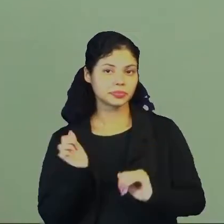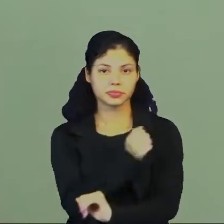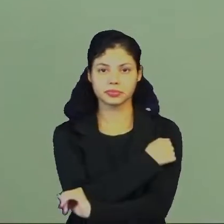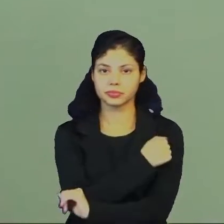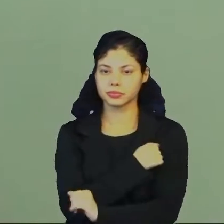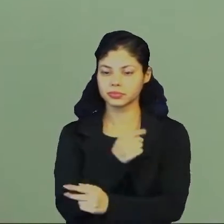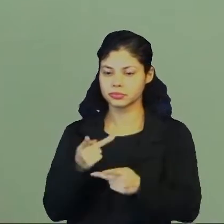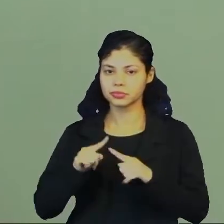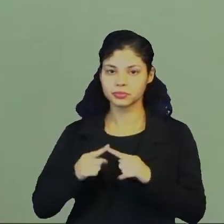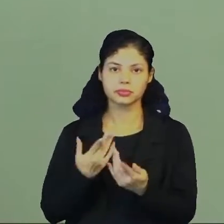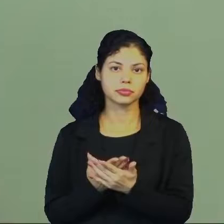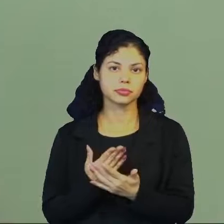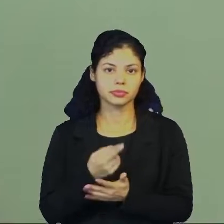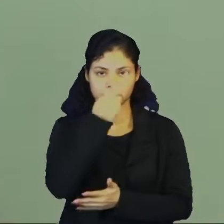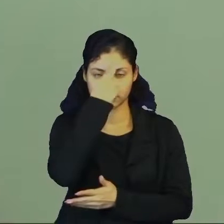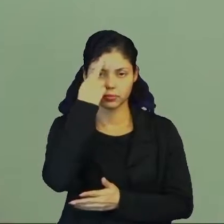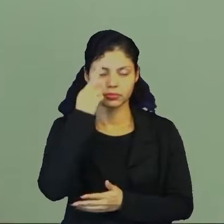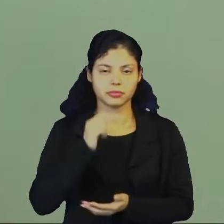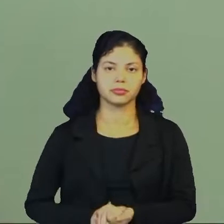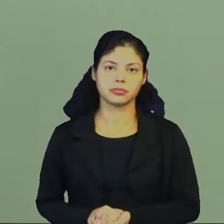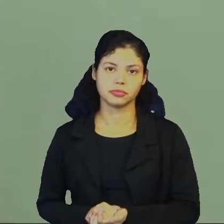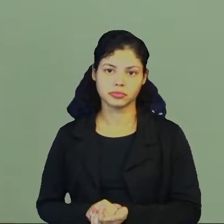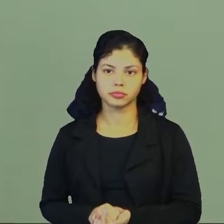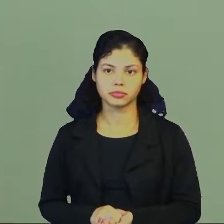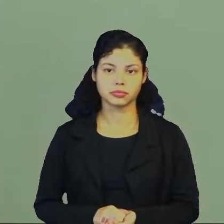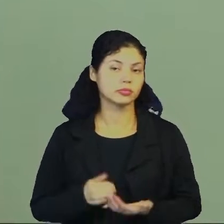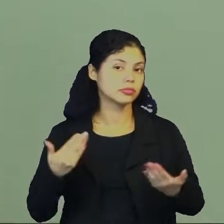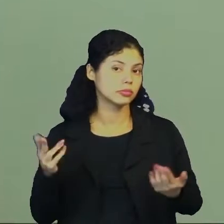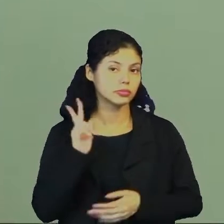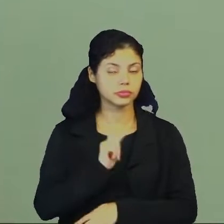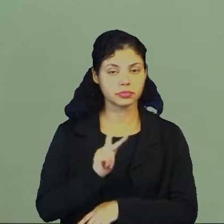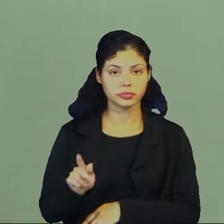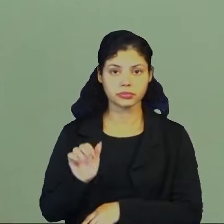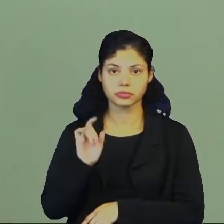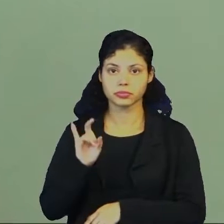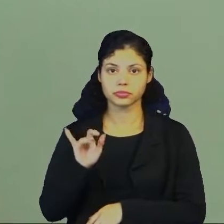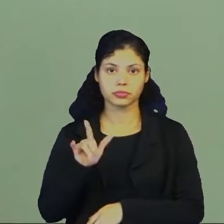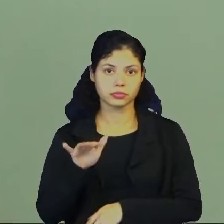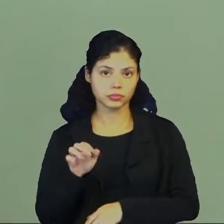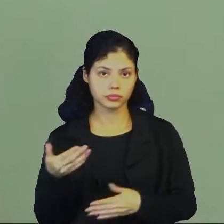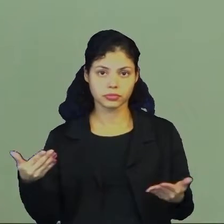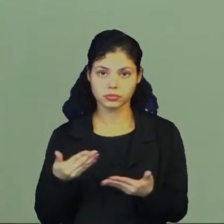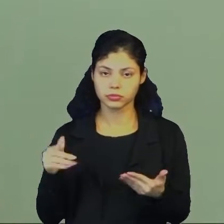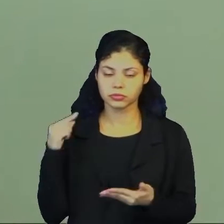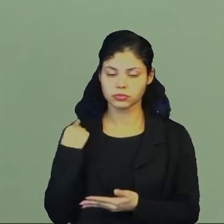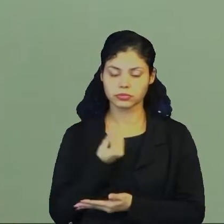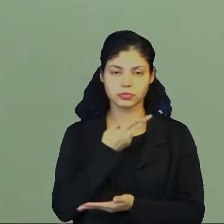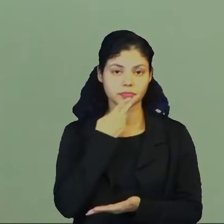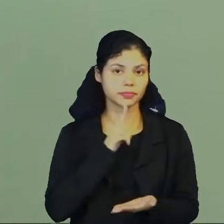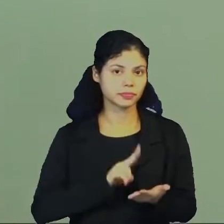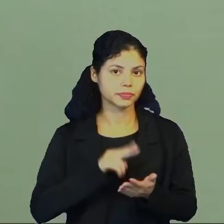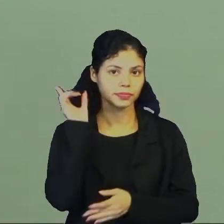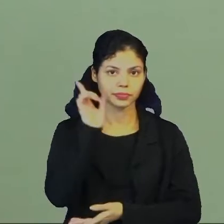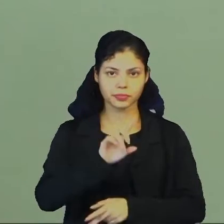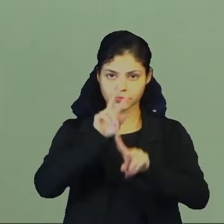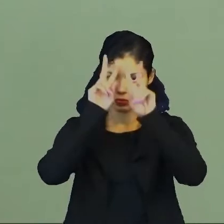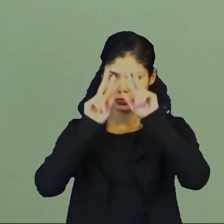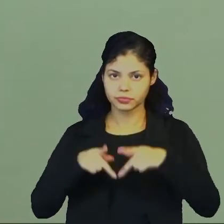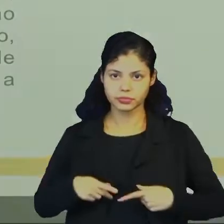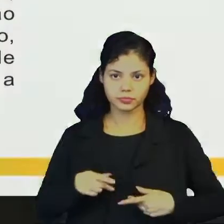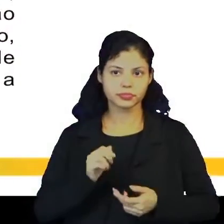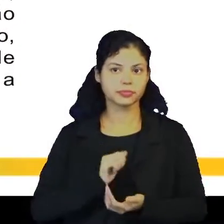alunos e alunos, bem-vindos a mais uma aula de História. Eu sou a professora Isabelle e na aula de hoje nós vamos falar da Carta dos Direitos Humanos.